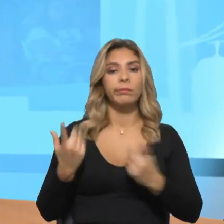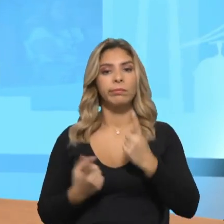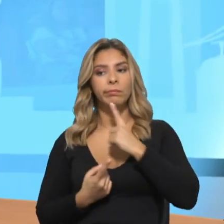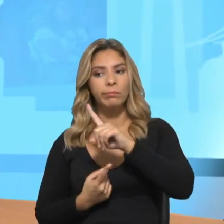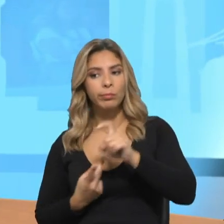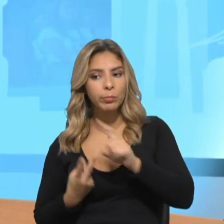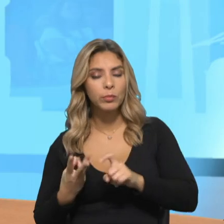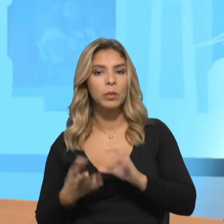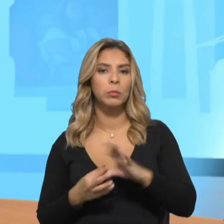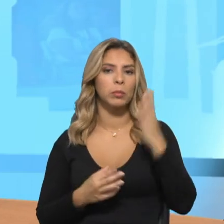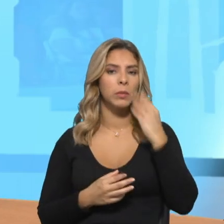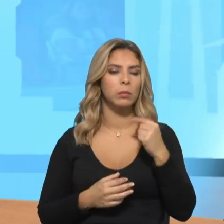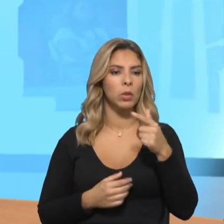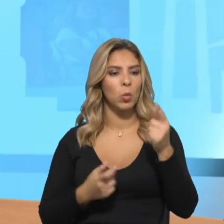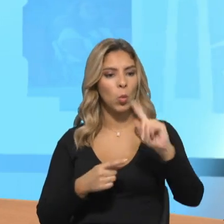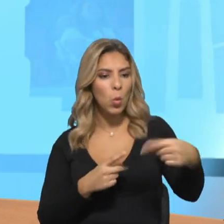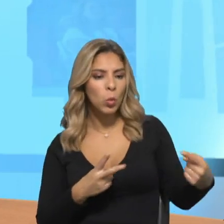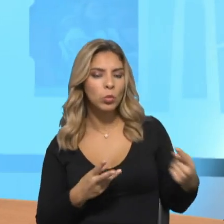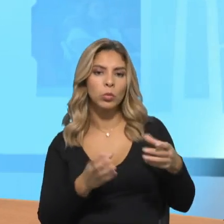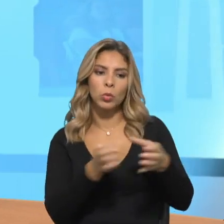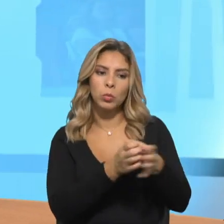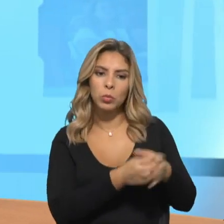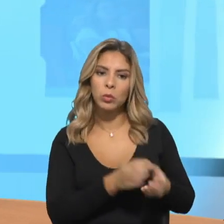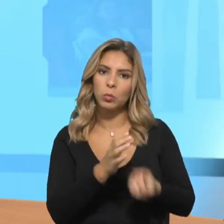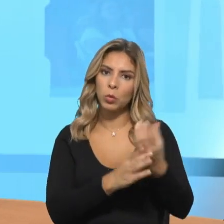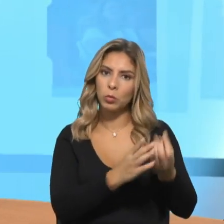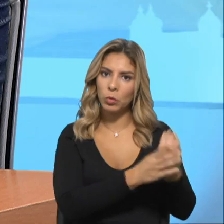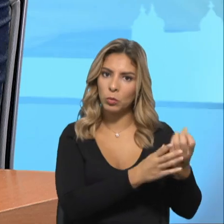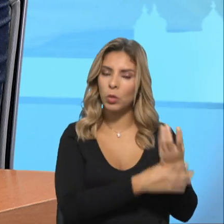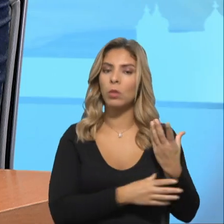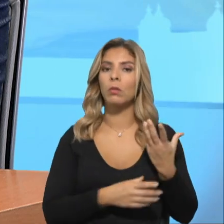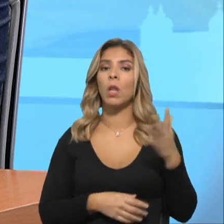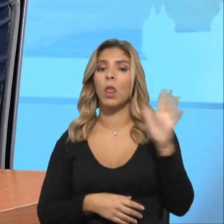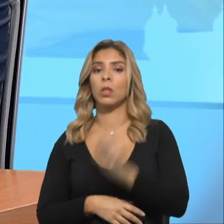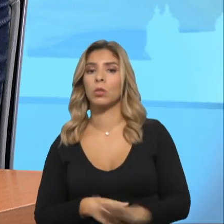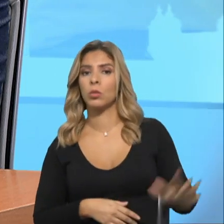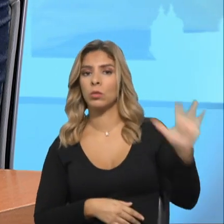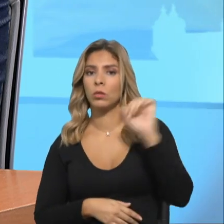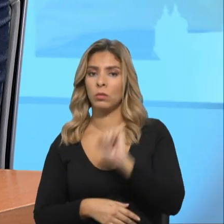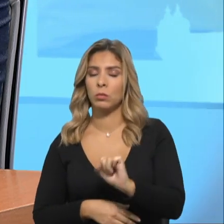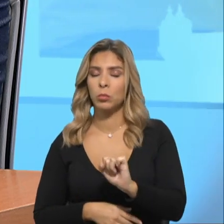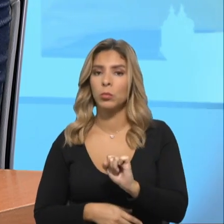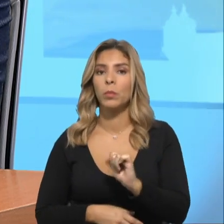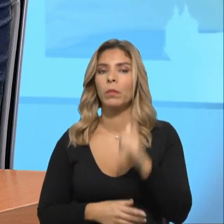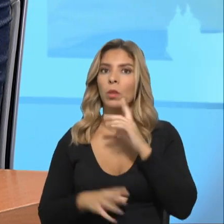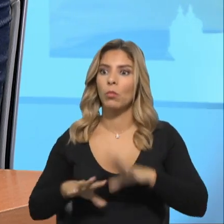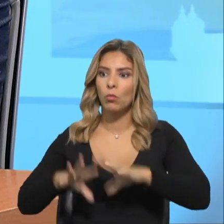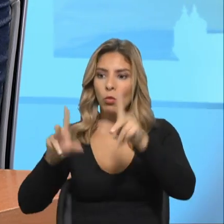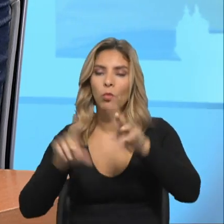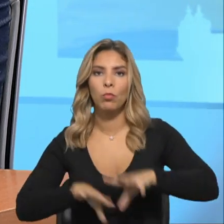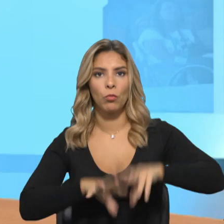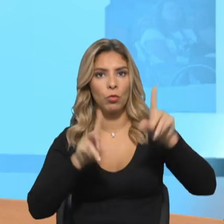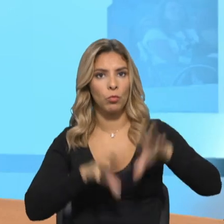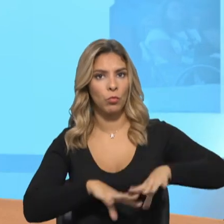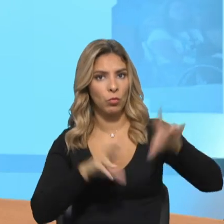ter surgido outras organizações supranacionais que se desenvolveram por si só, por